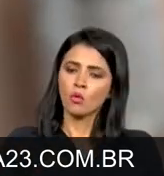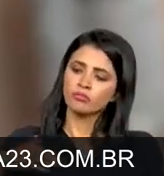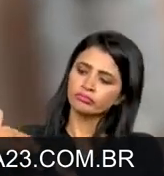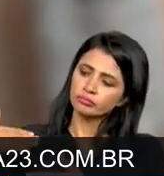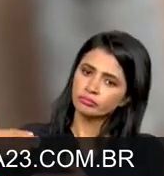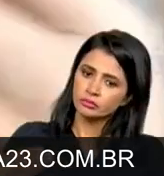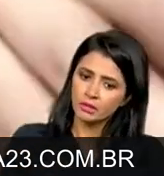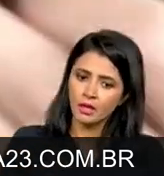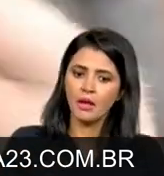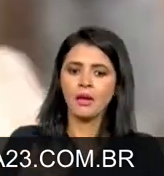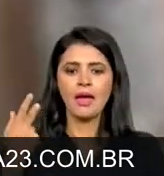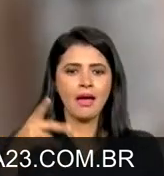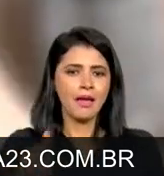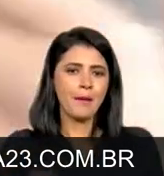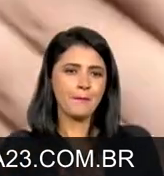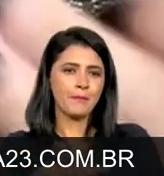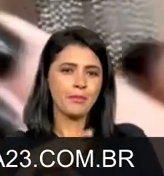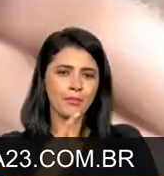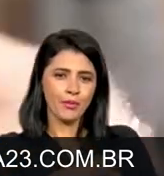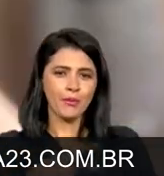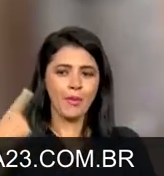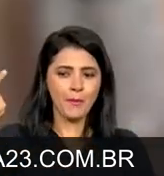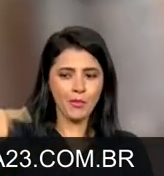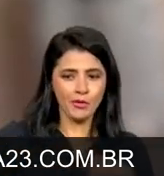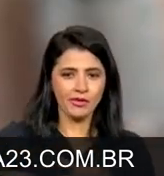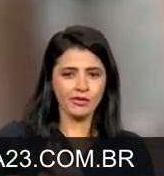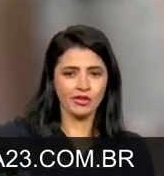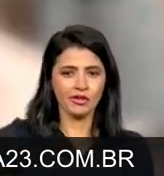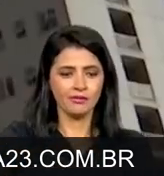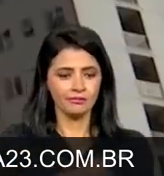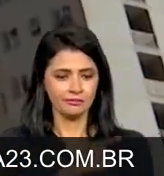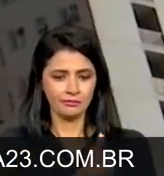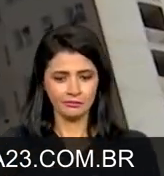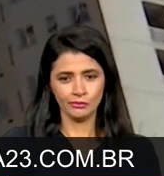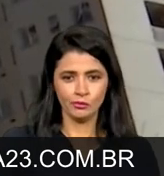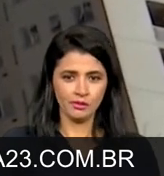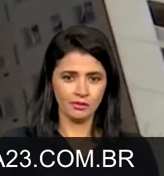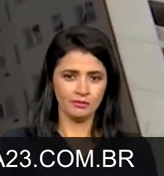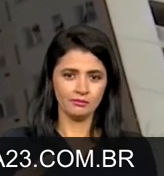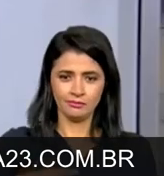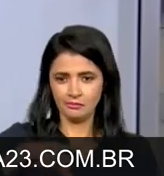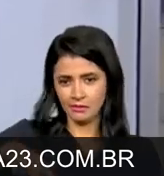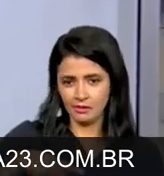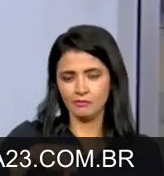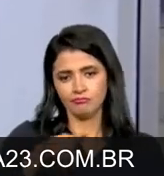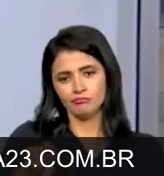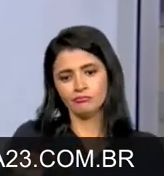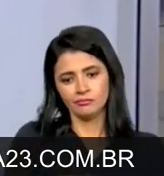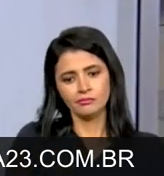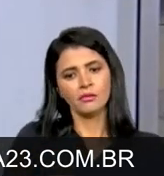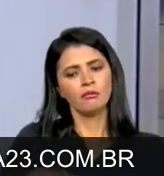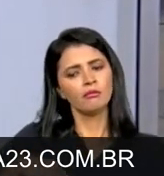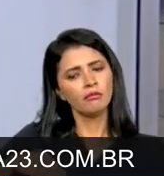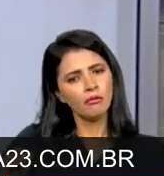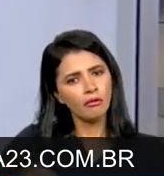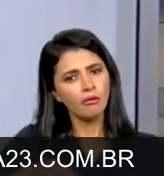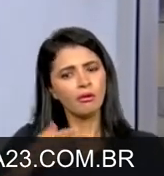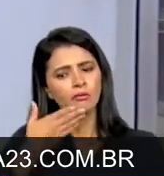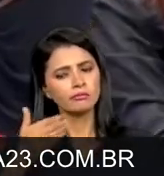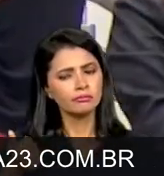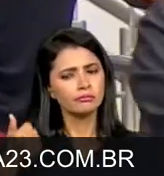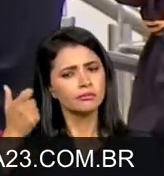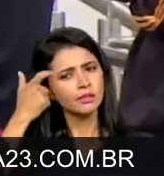o tempo, e aí tem a ver muito com a política pública desenvolvida pelo país, ela também foi flexibilizada para